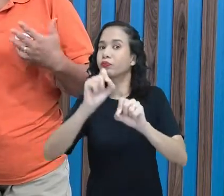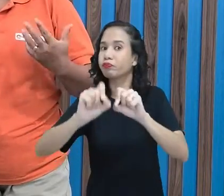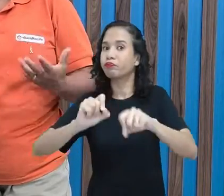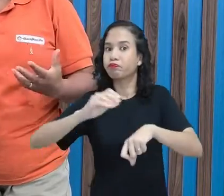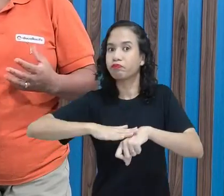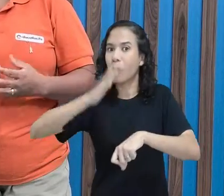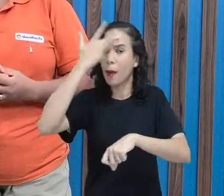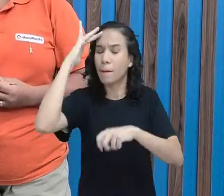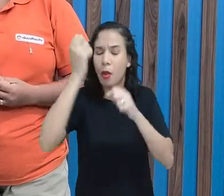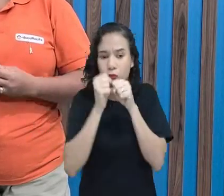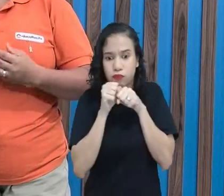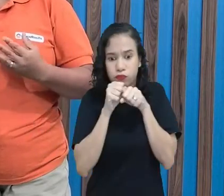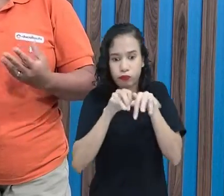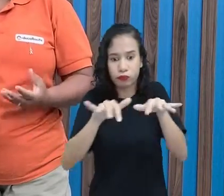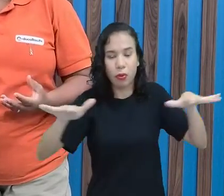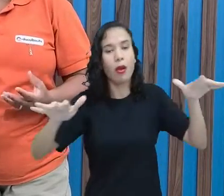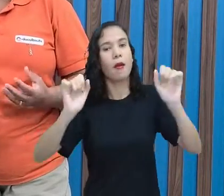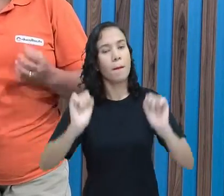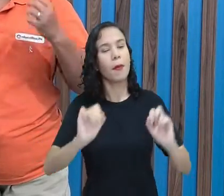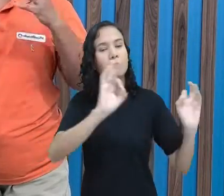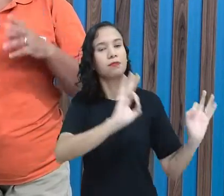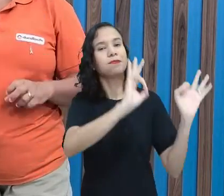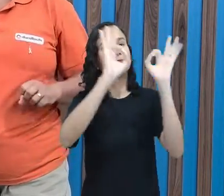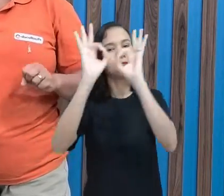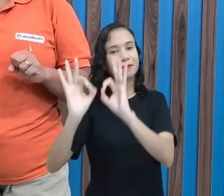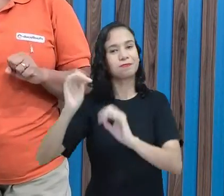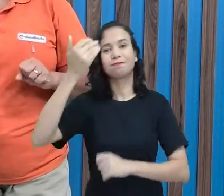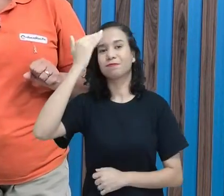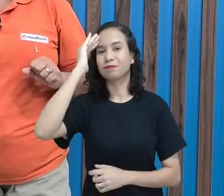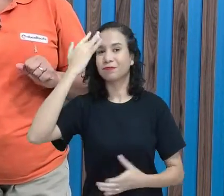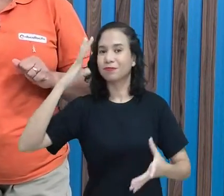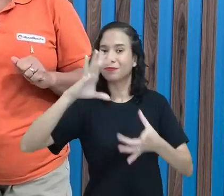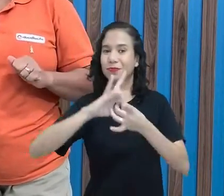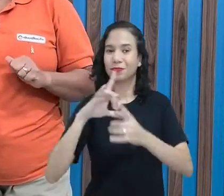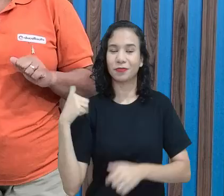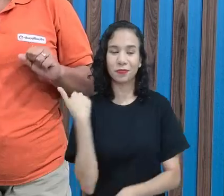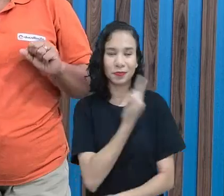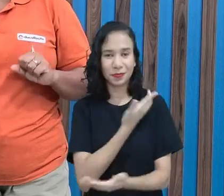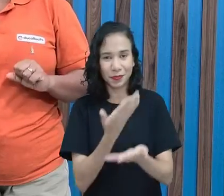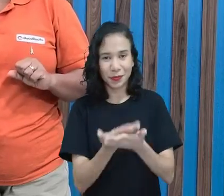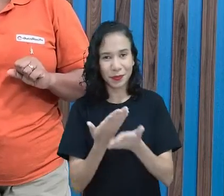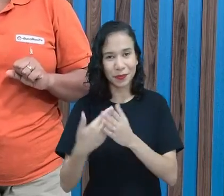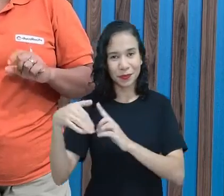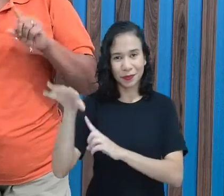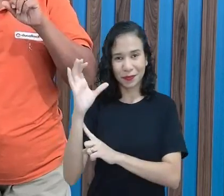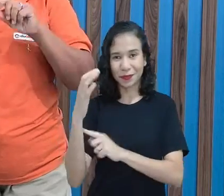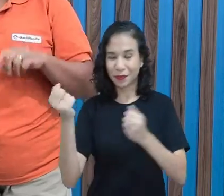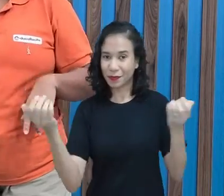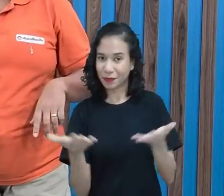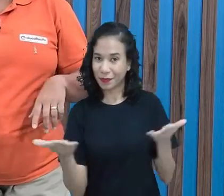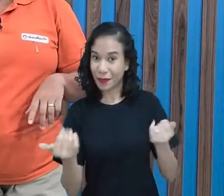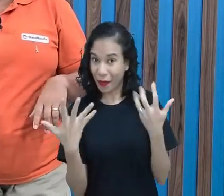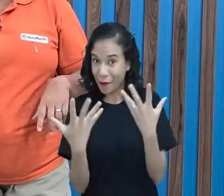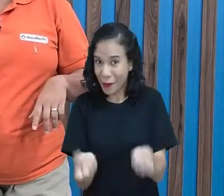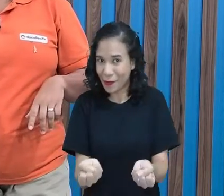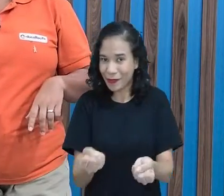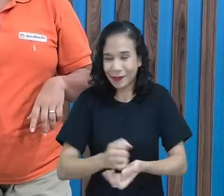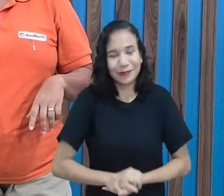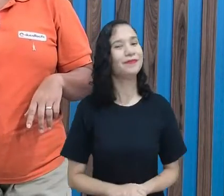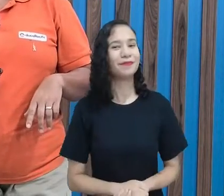mais pessoas possam acompanhar e compreender a nossa aula de ciências hoje. Então, vamos